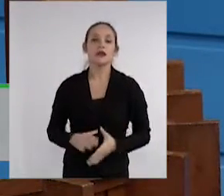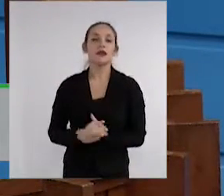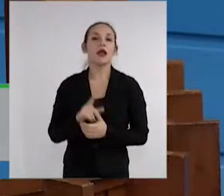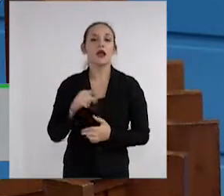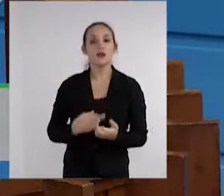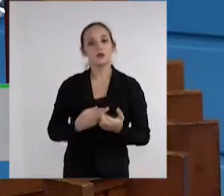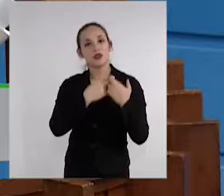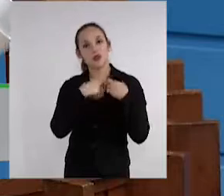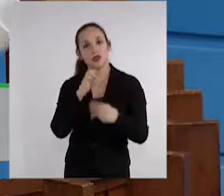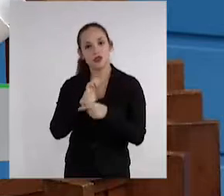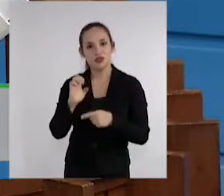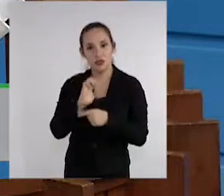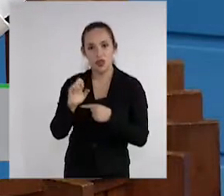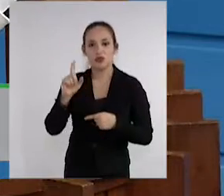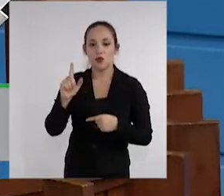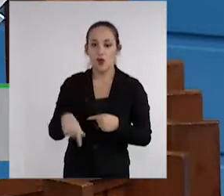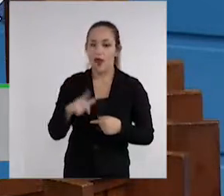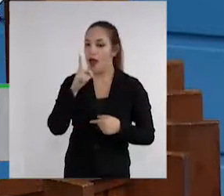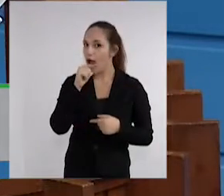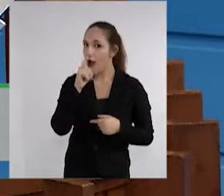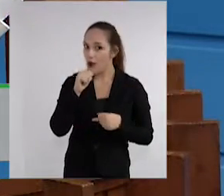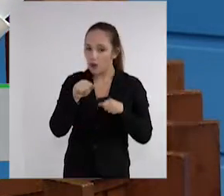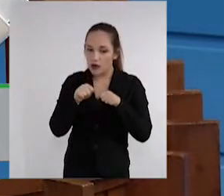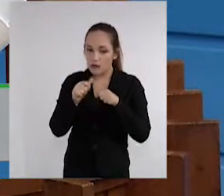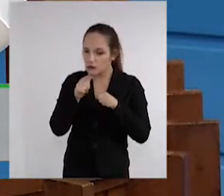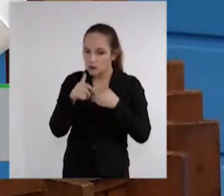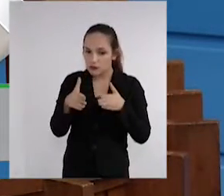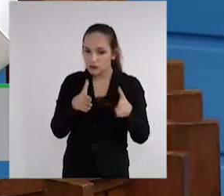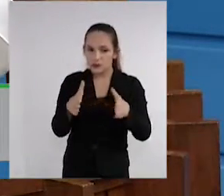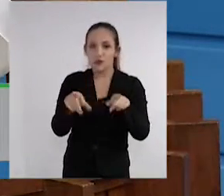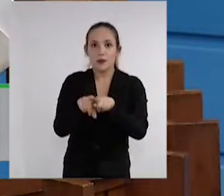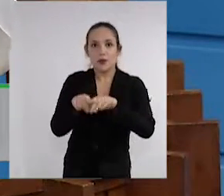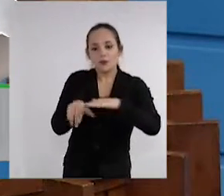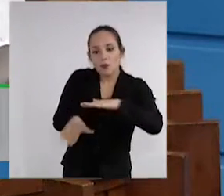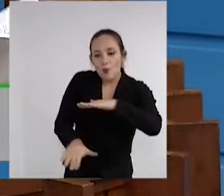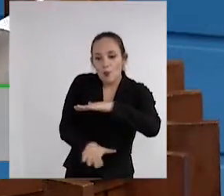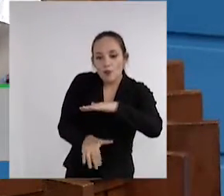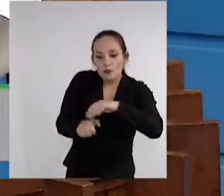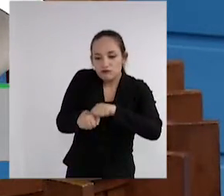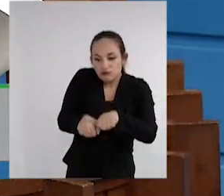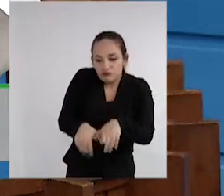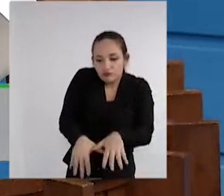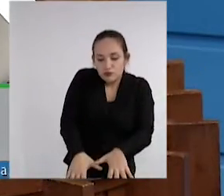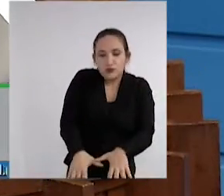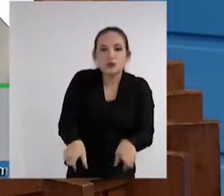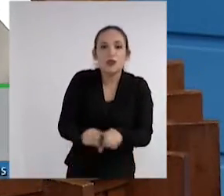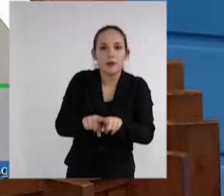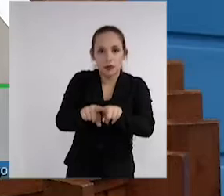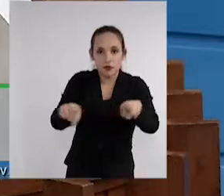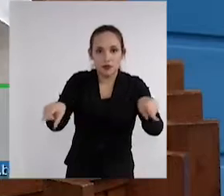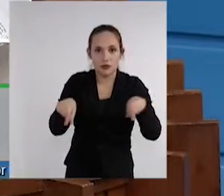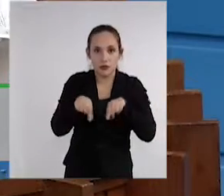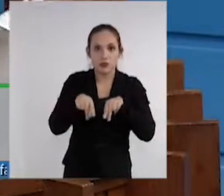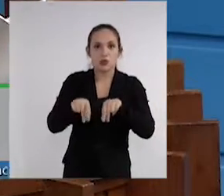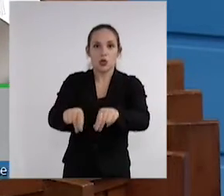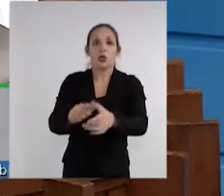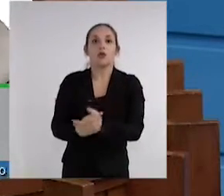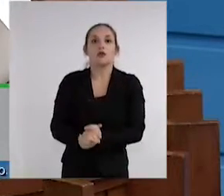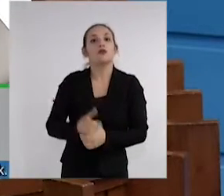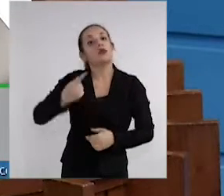águas superficiais ou subterrâneas e do solo também, do qual nós estamos